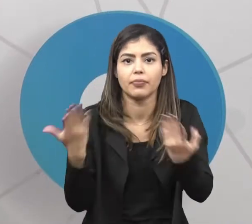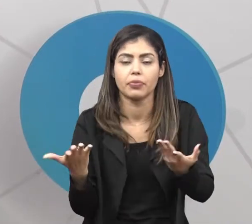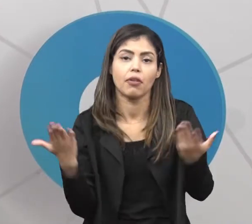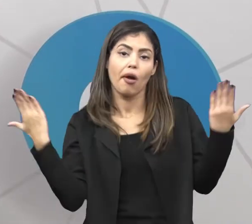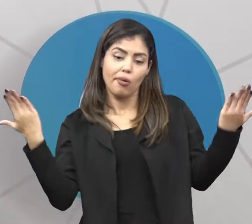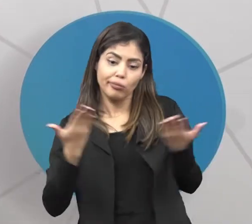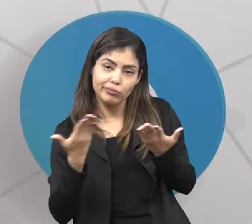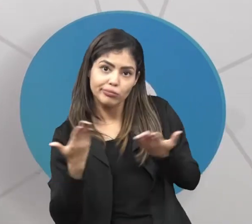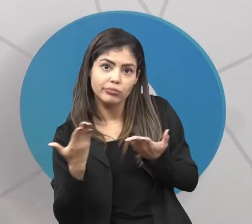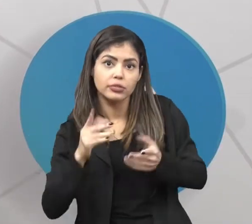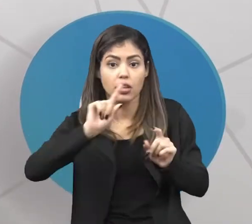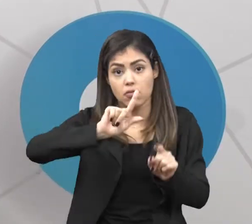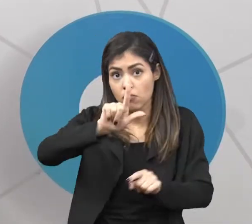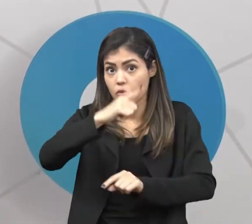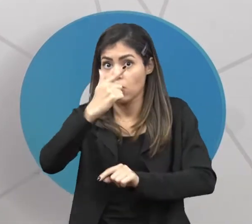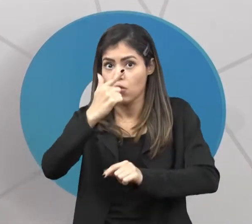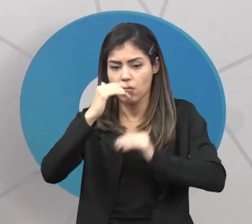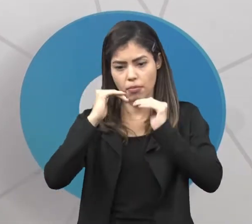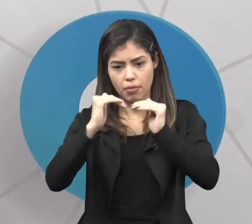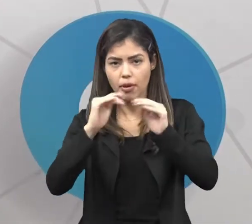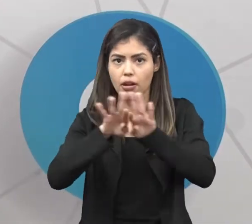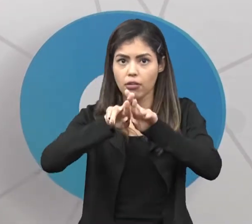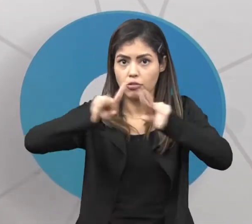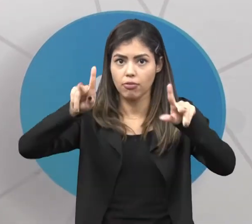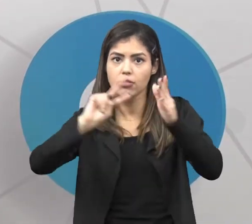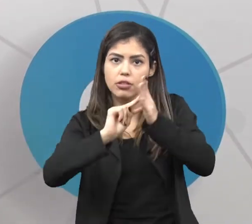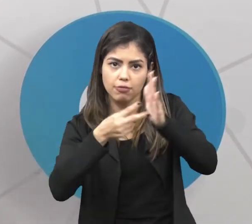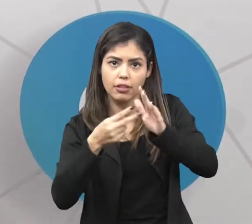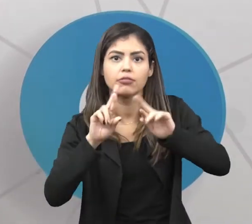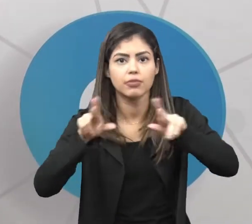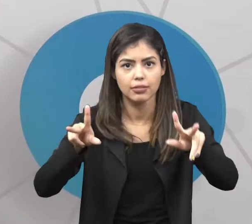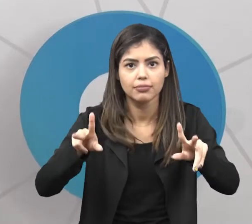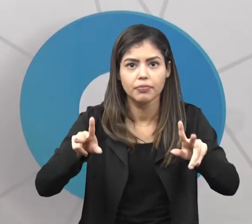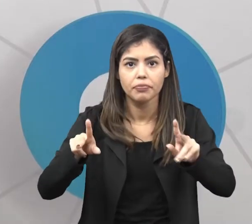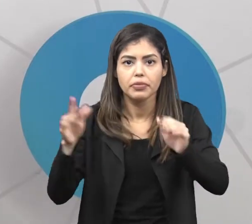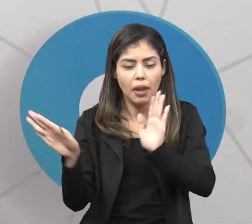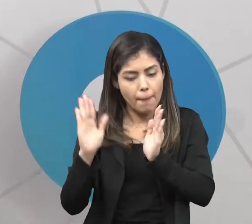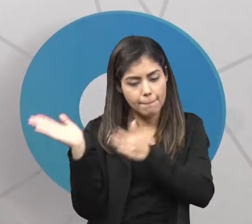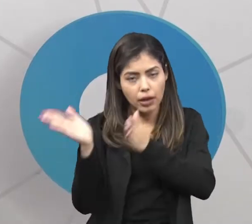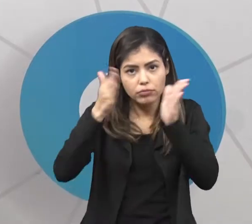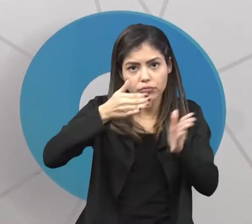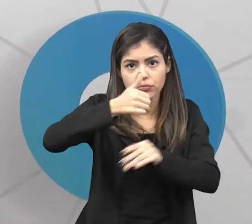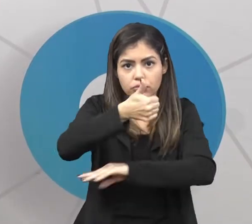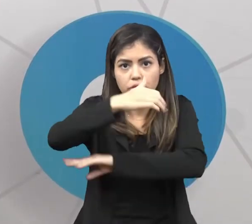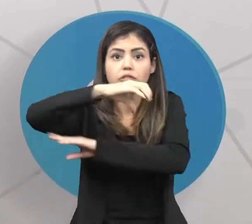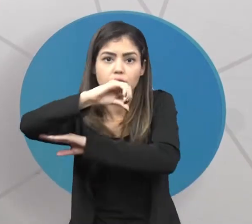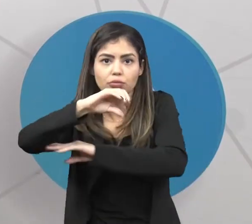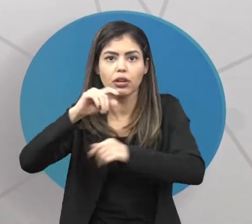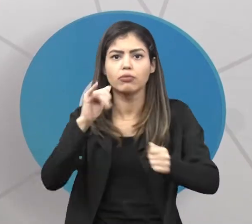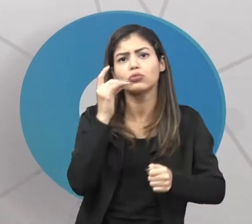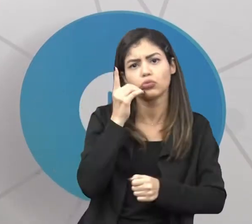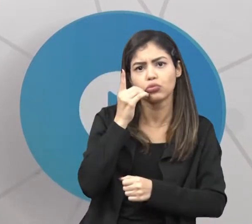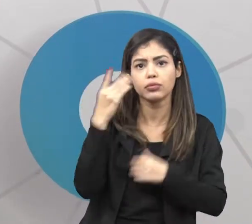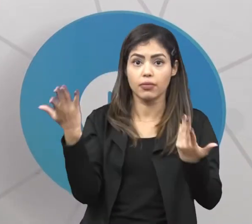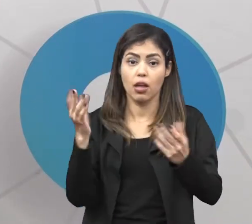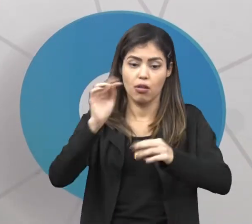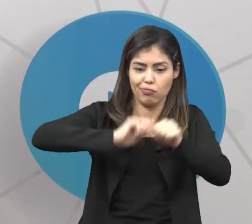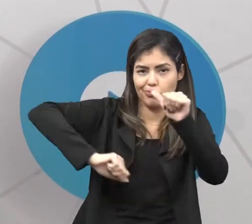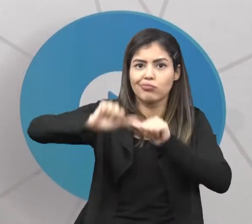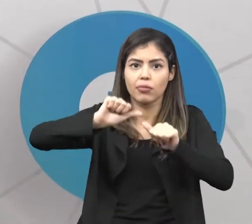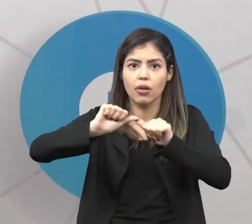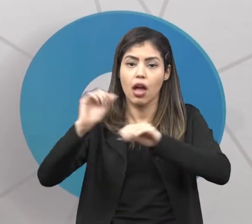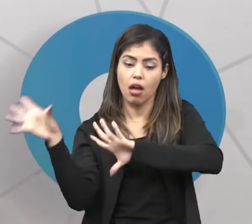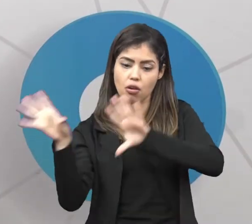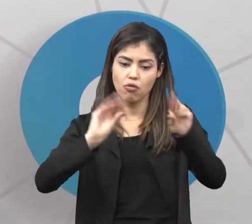uma outra pegada, um outro objetivo e um outro significado. A partir do século XIX, tudo isso mudou. E a gente